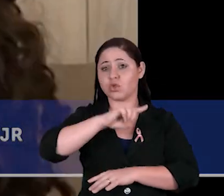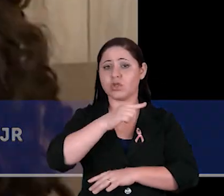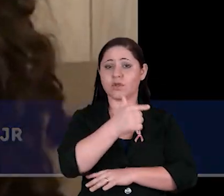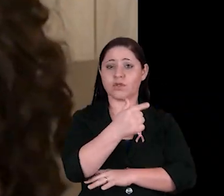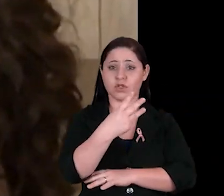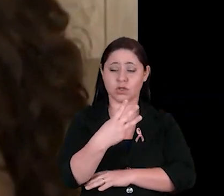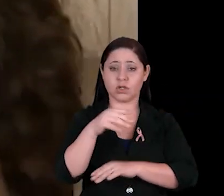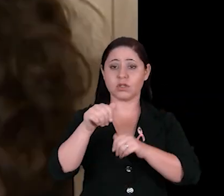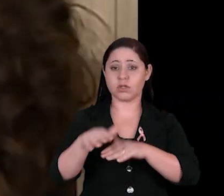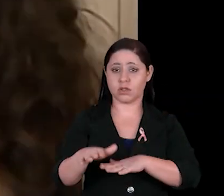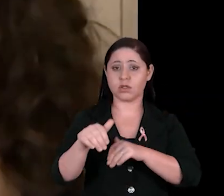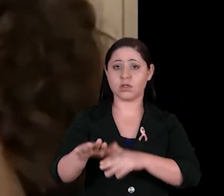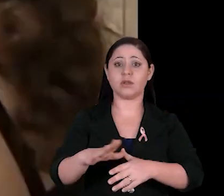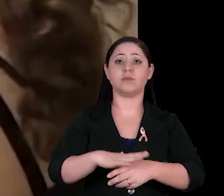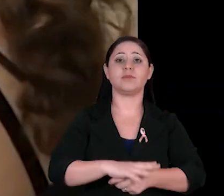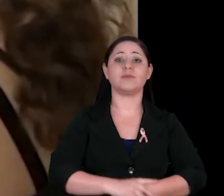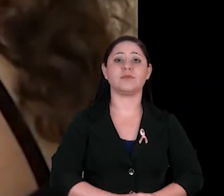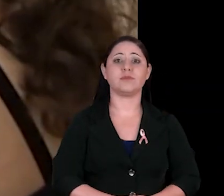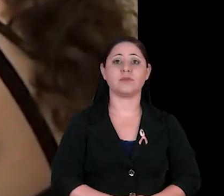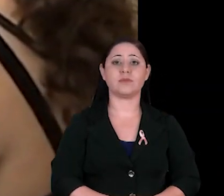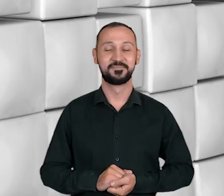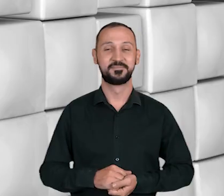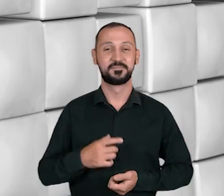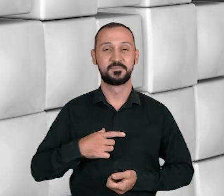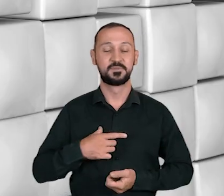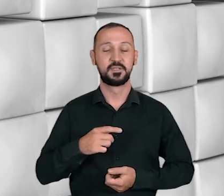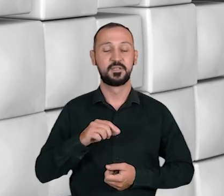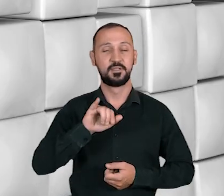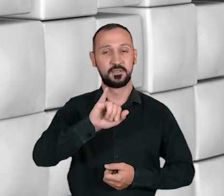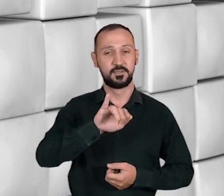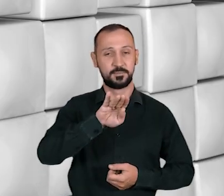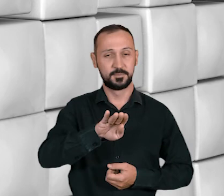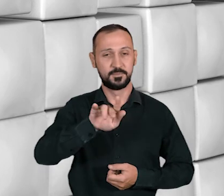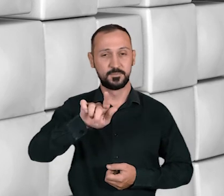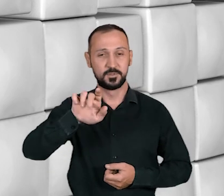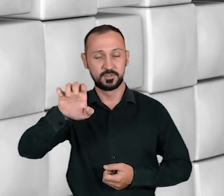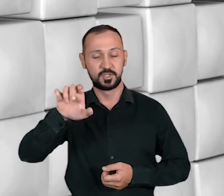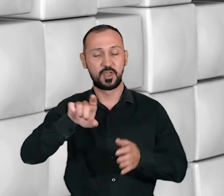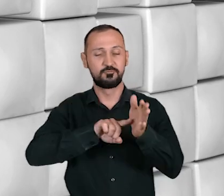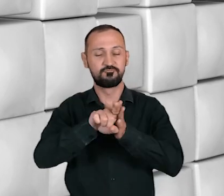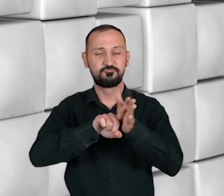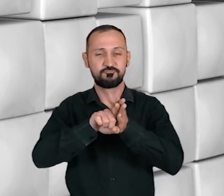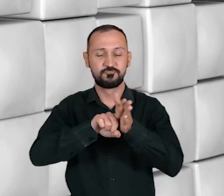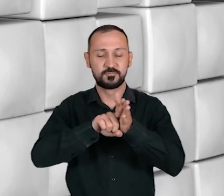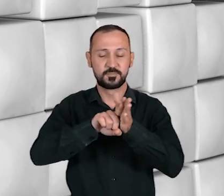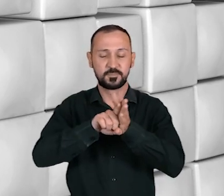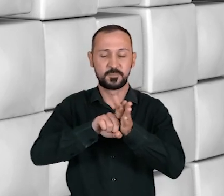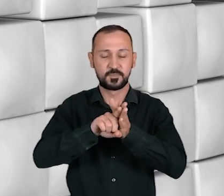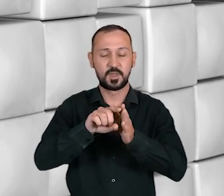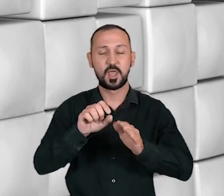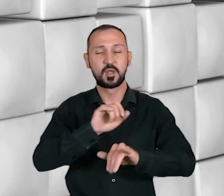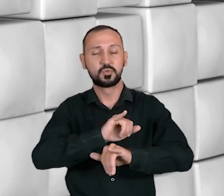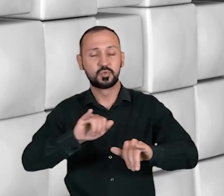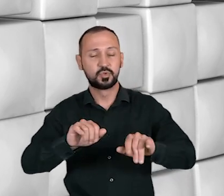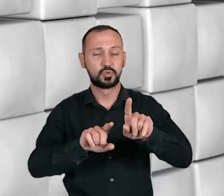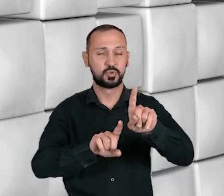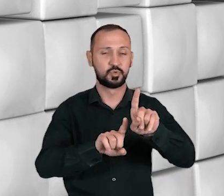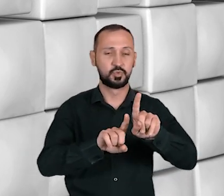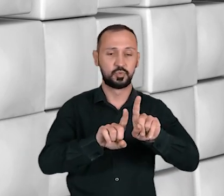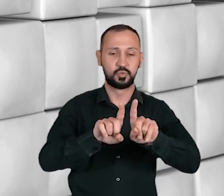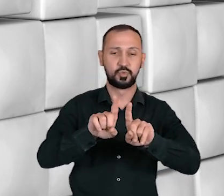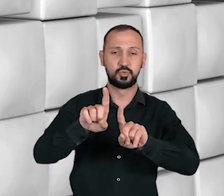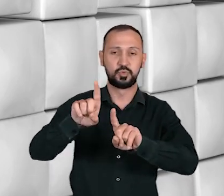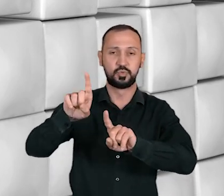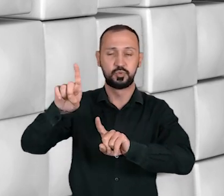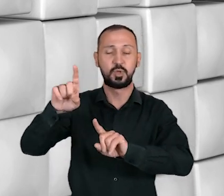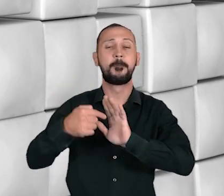semana do dia 23 de setembro. Dados do último levantamento realizado pelo Instituto Brasileiro de Geografia